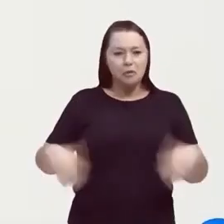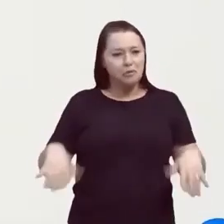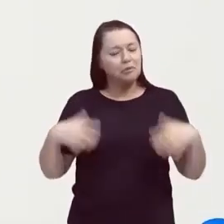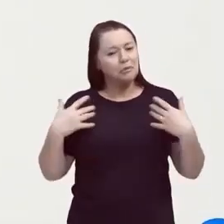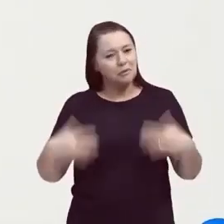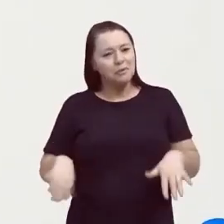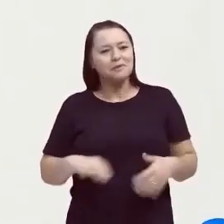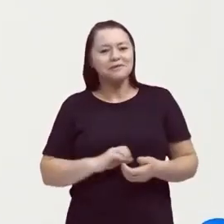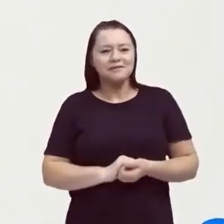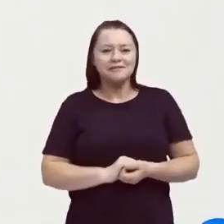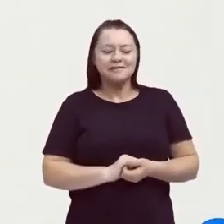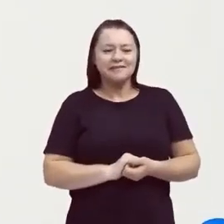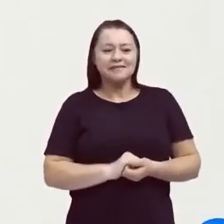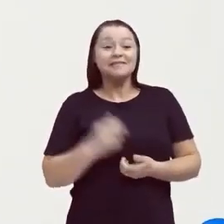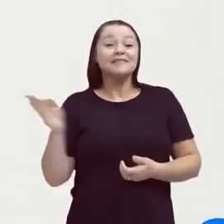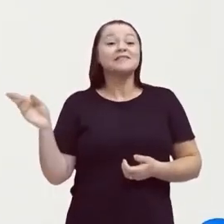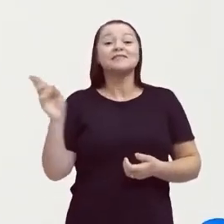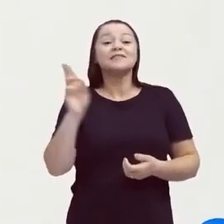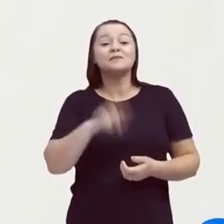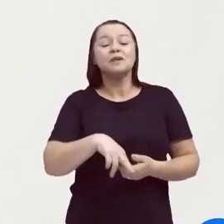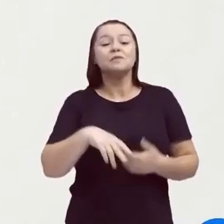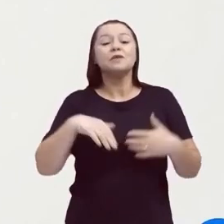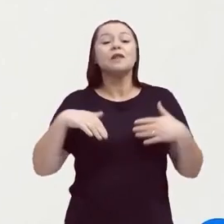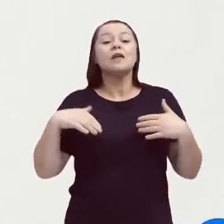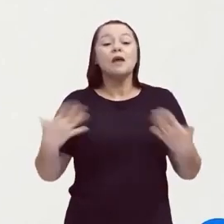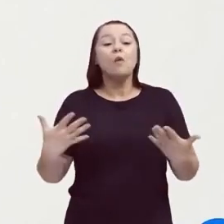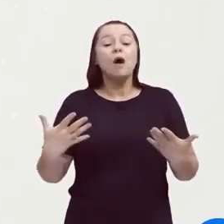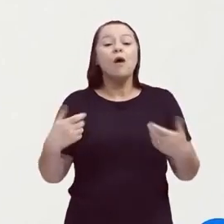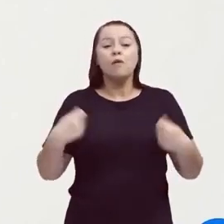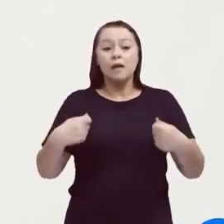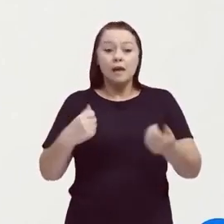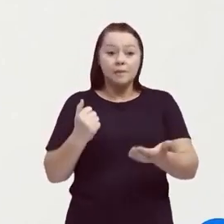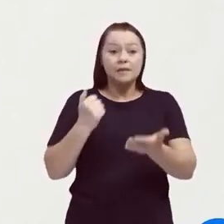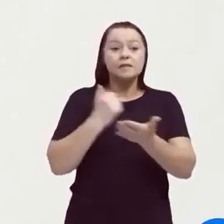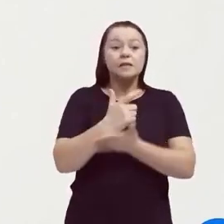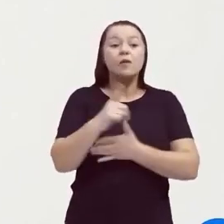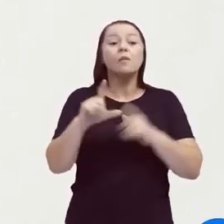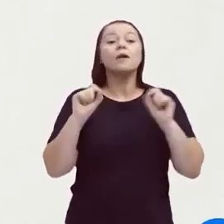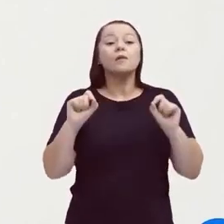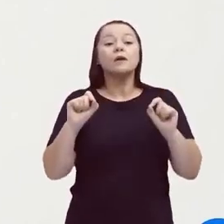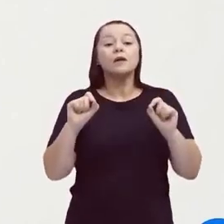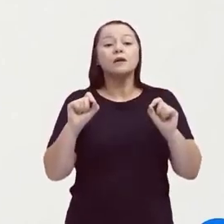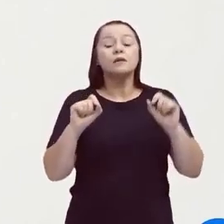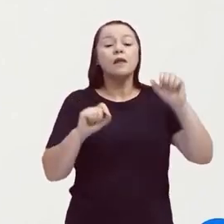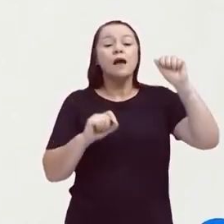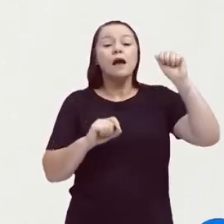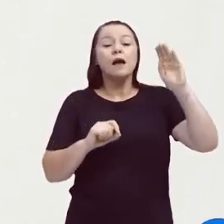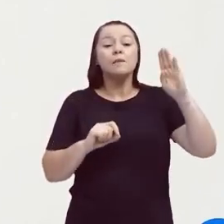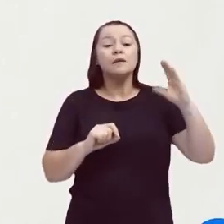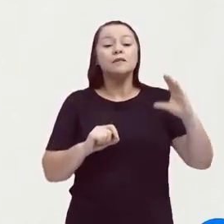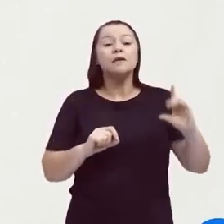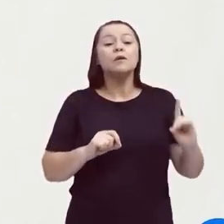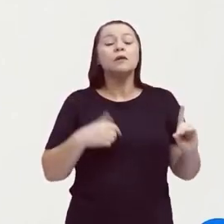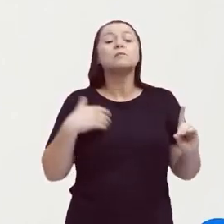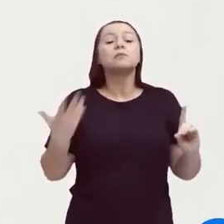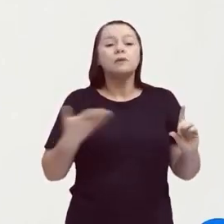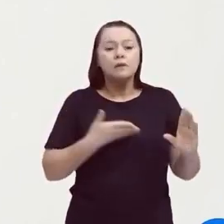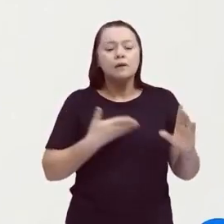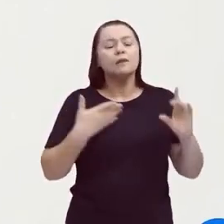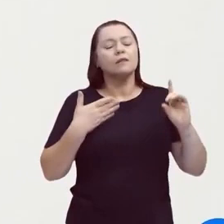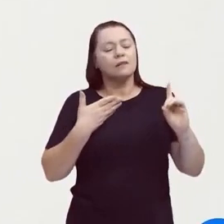vamos responder aqui. O maior número de pacotes a serem comprados será o de... Muito bem, letra